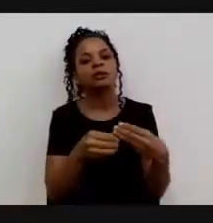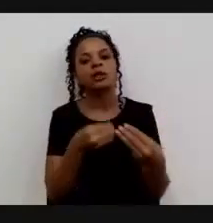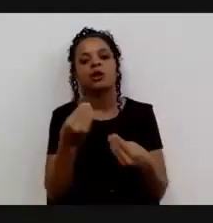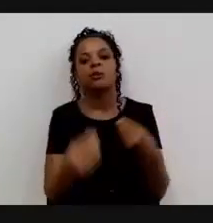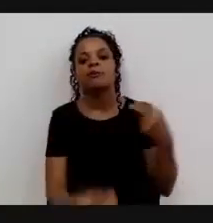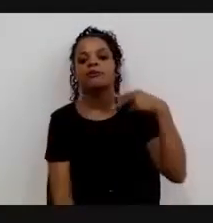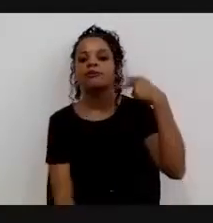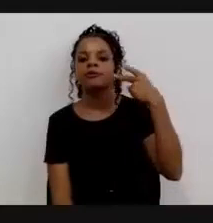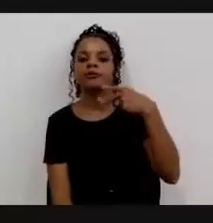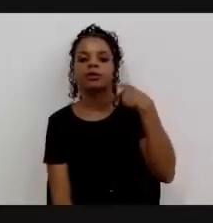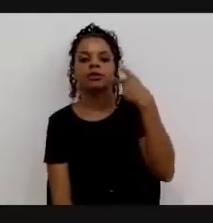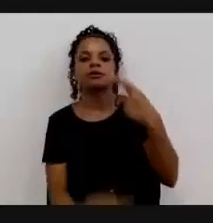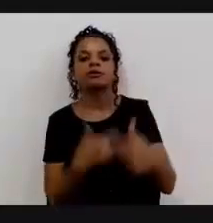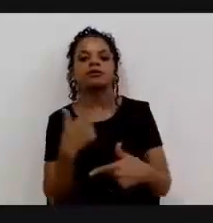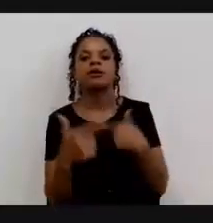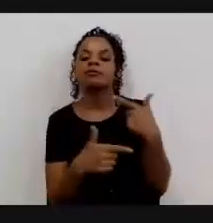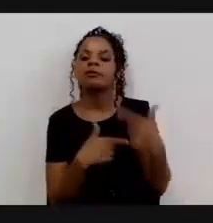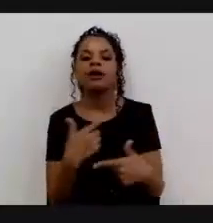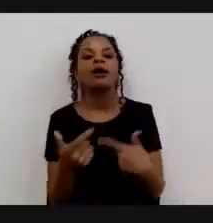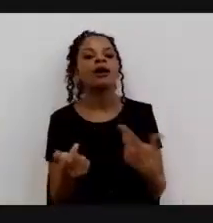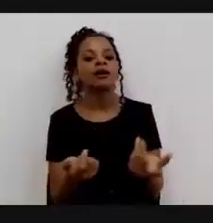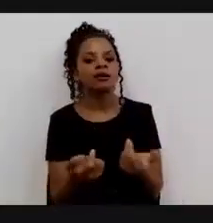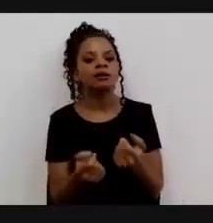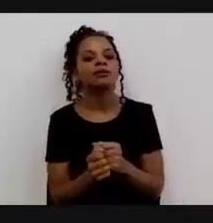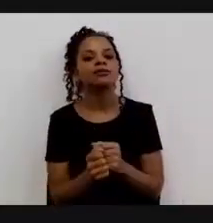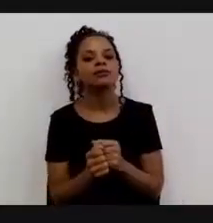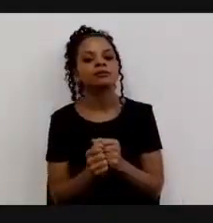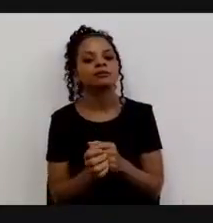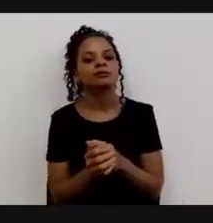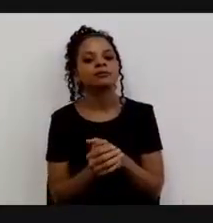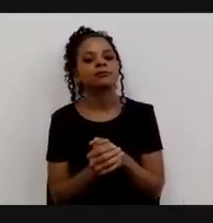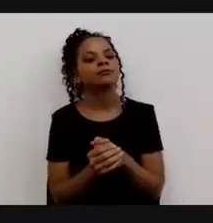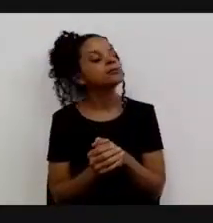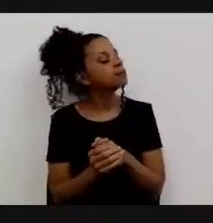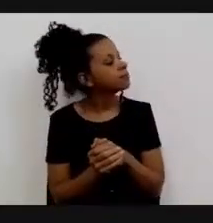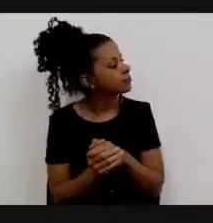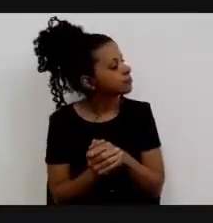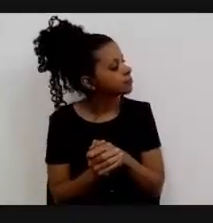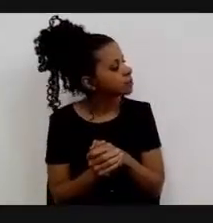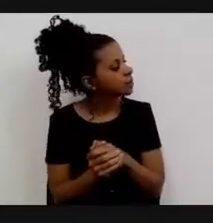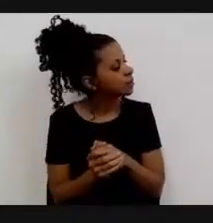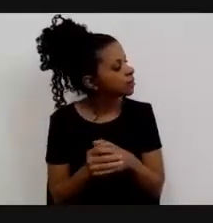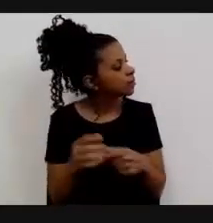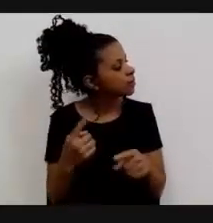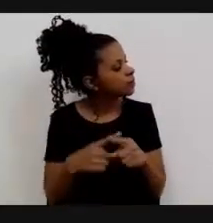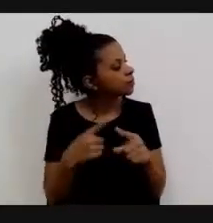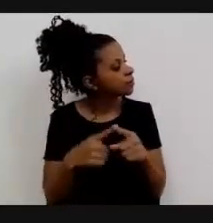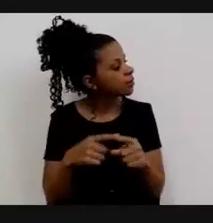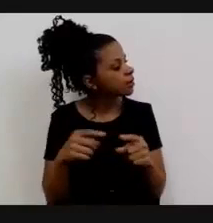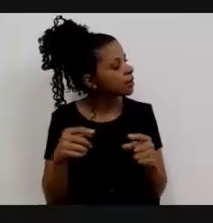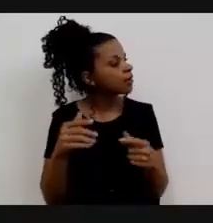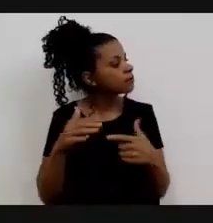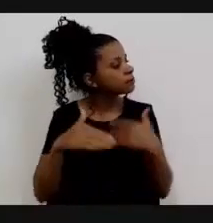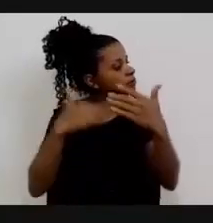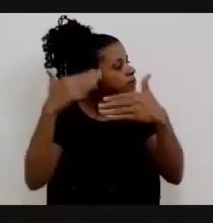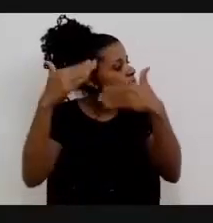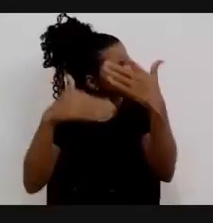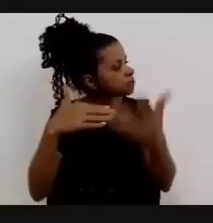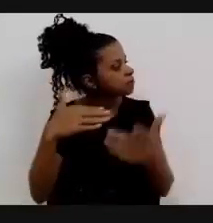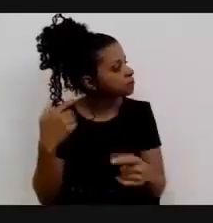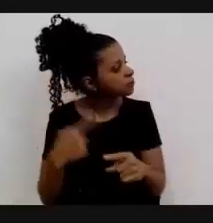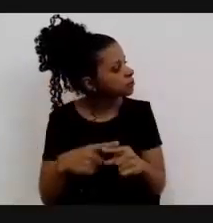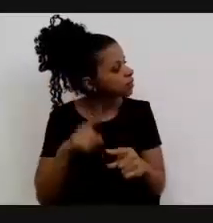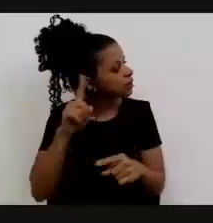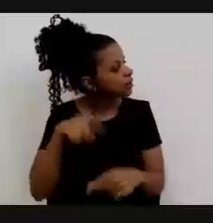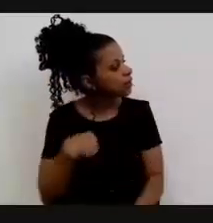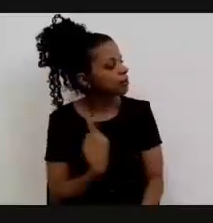Trabalham com a gente em relação a gente mesmo. Recomendo para outras pessoas fizerem também, porque expande nossa mente em relação a nós mesmos, né? Porque é